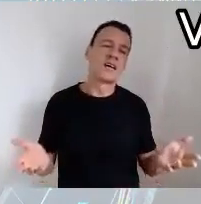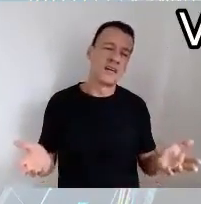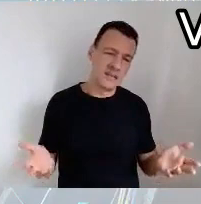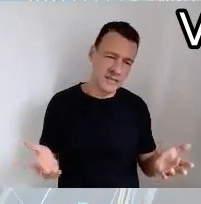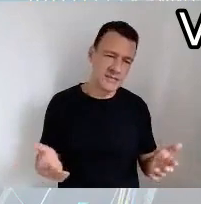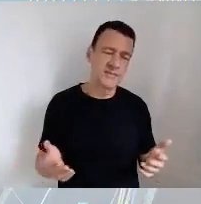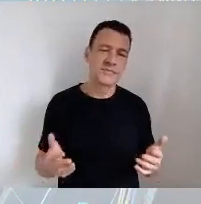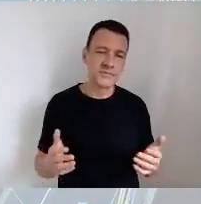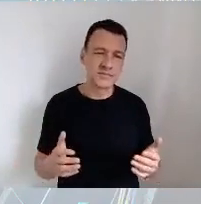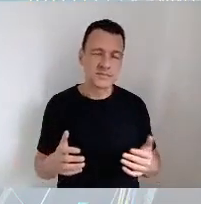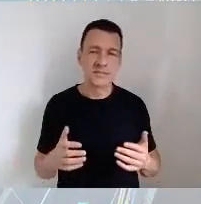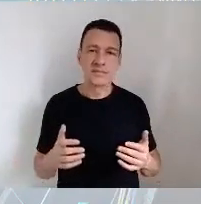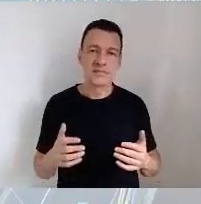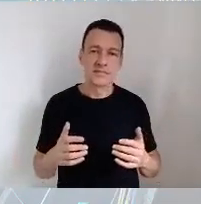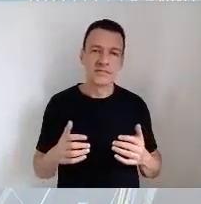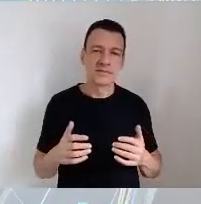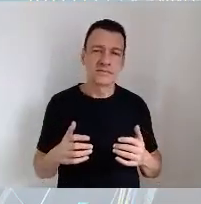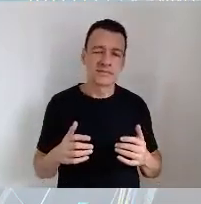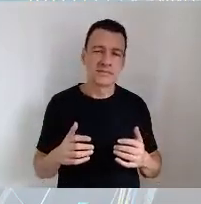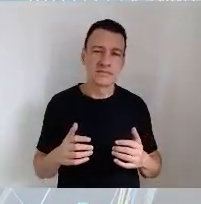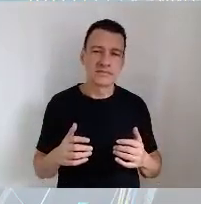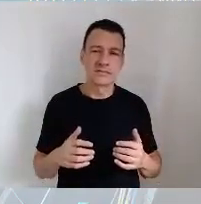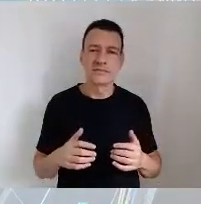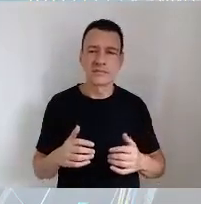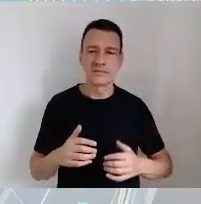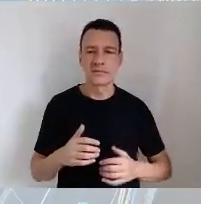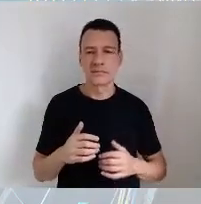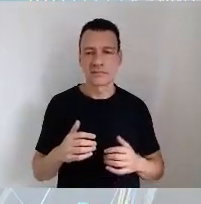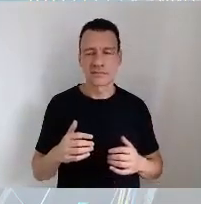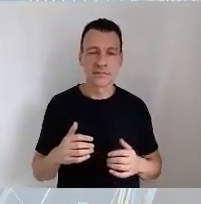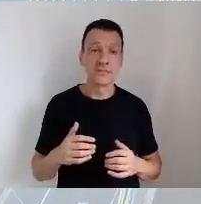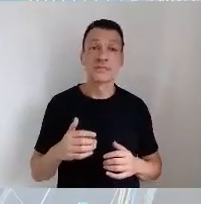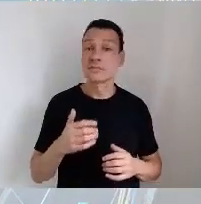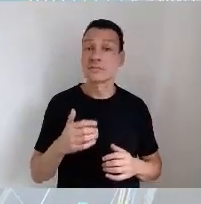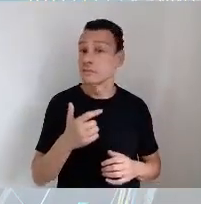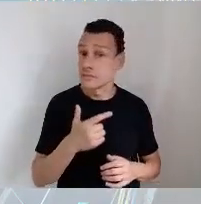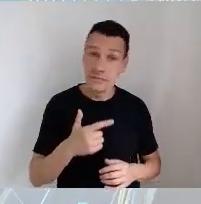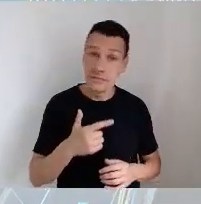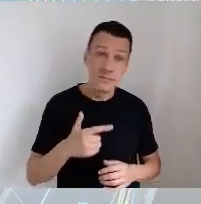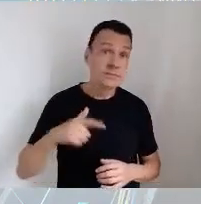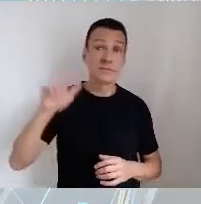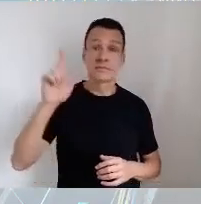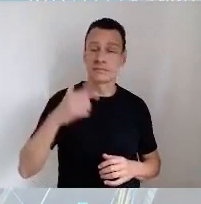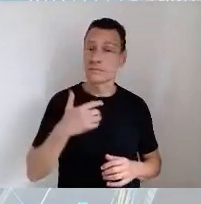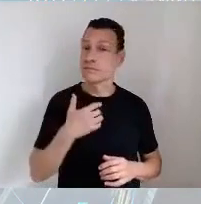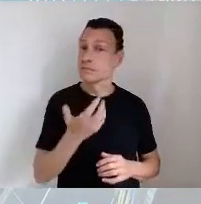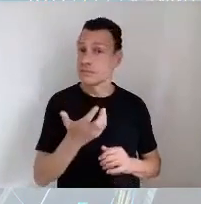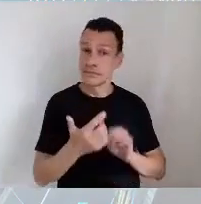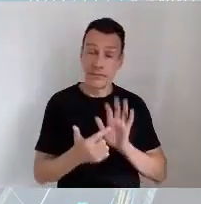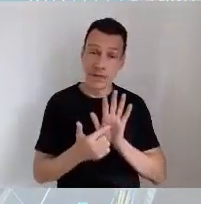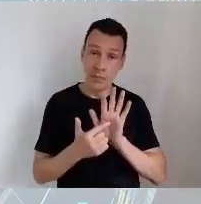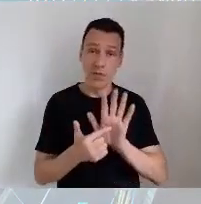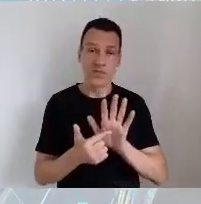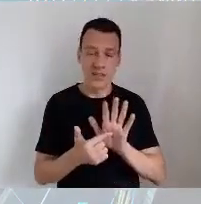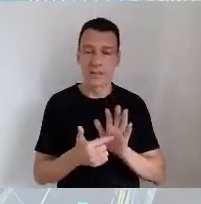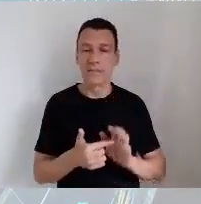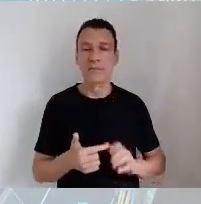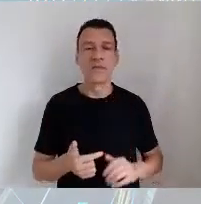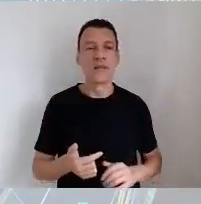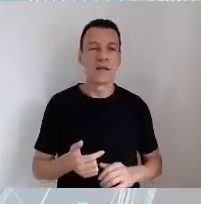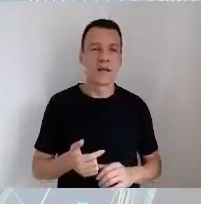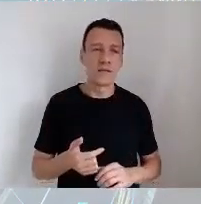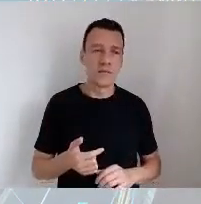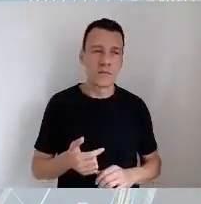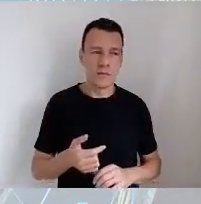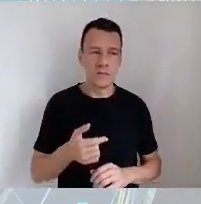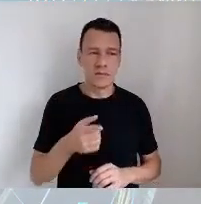pontos uma coisa que eu queria chamar a atenção de vocês eu quero mostrar aqui um um outro cara isso aqui e e na verdade fala sobre o